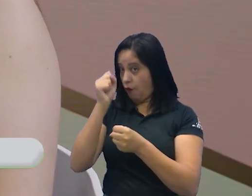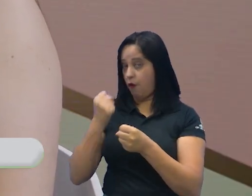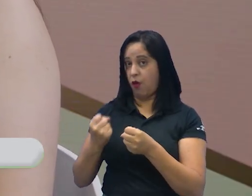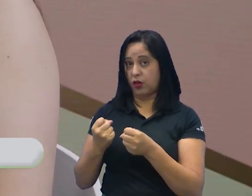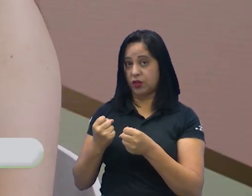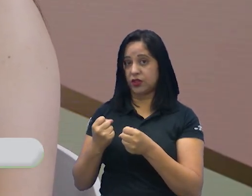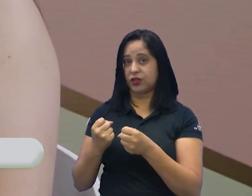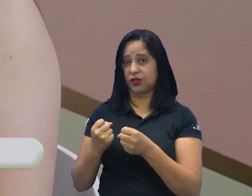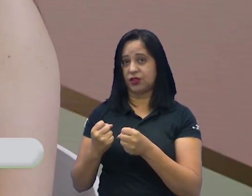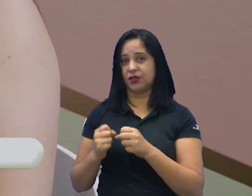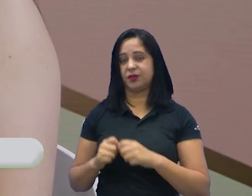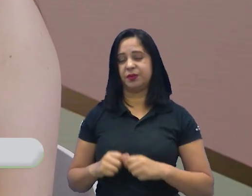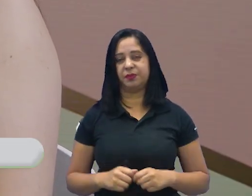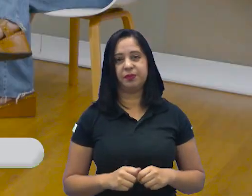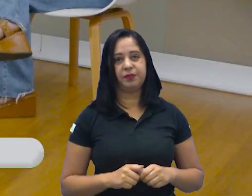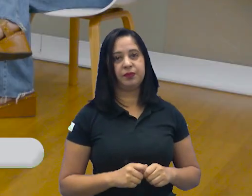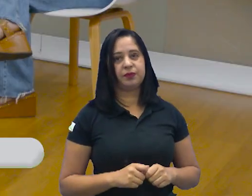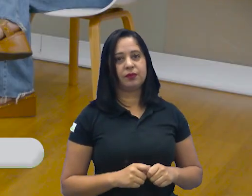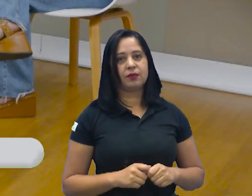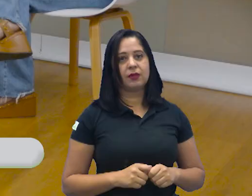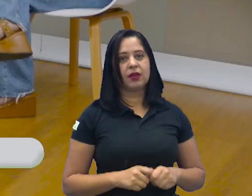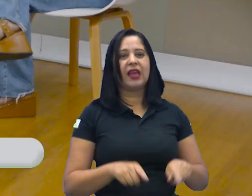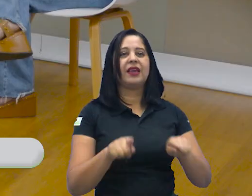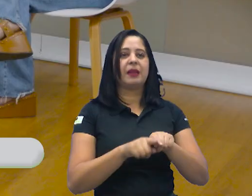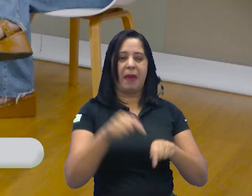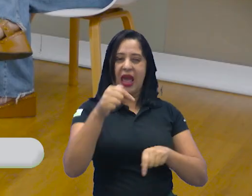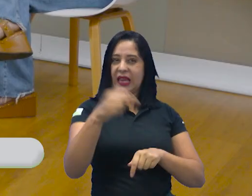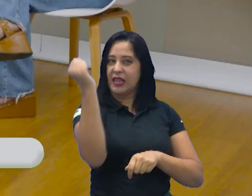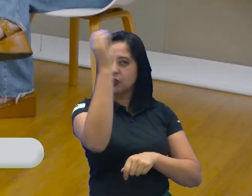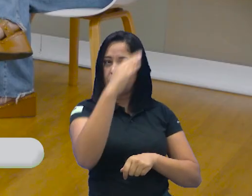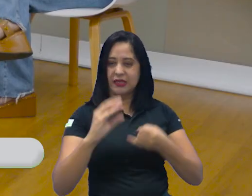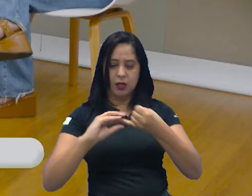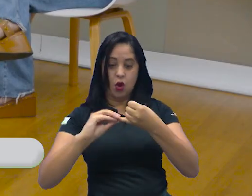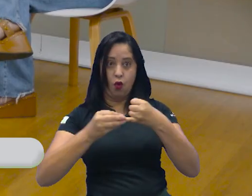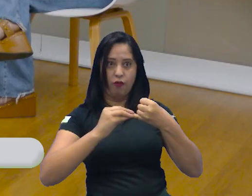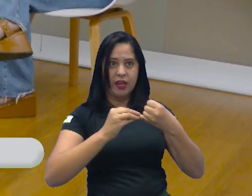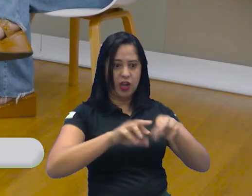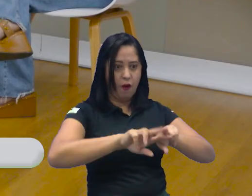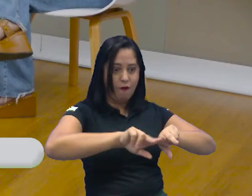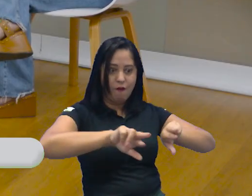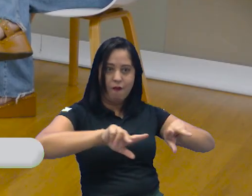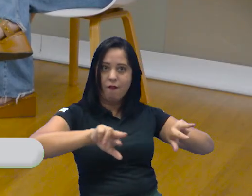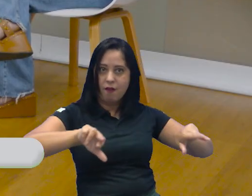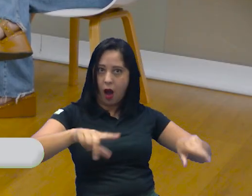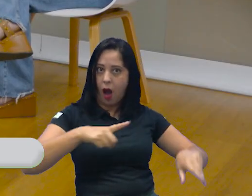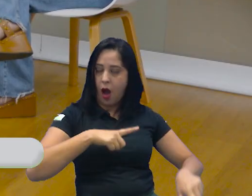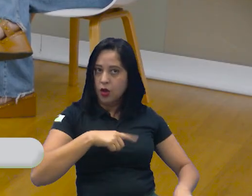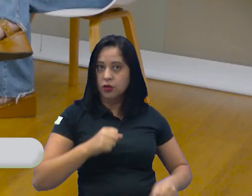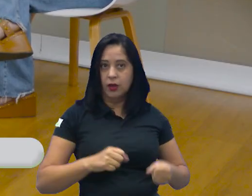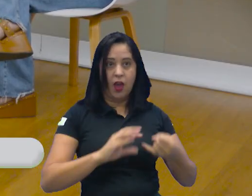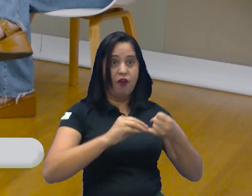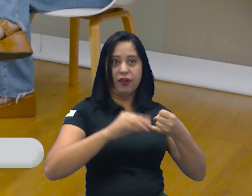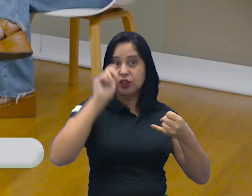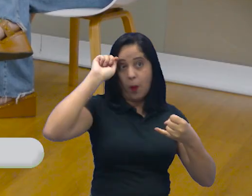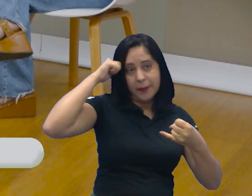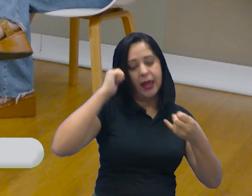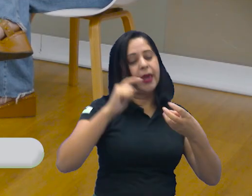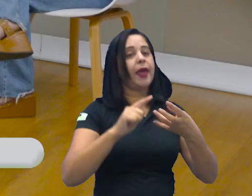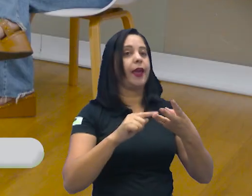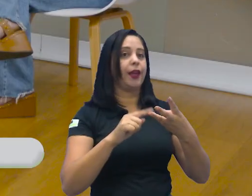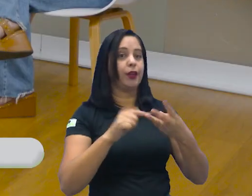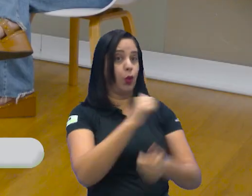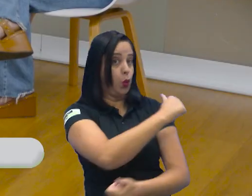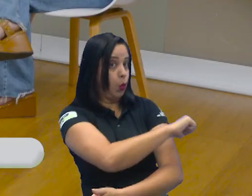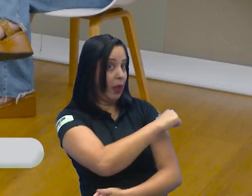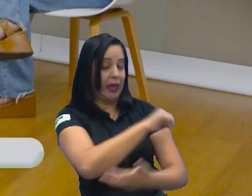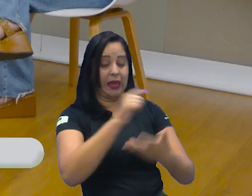erro para fazer isso. E a variedade de feijão também, né, enorme. Dá para um dia consome feijão, mas feijão preto, carioca, enfim. Um